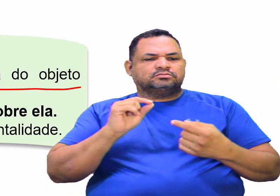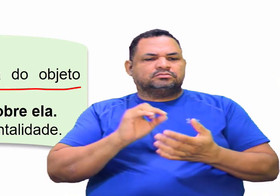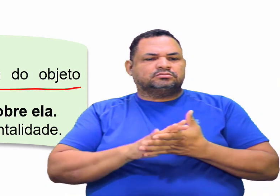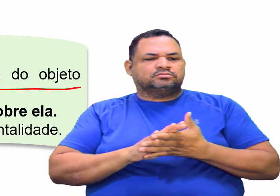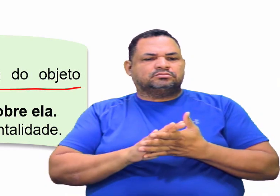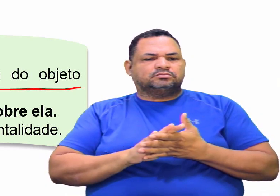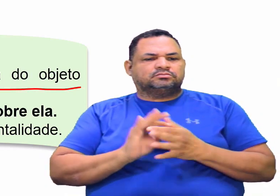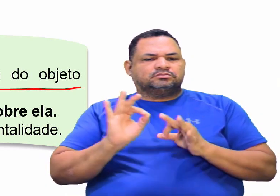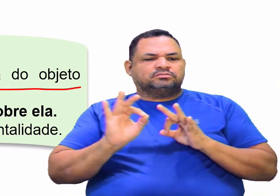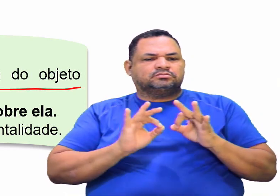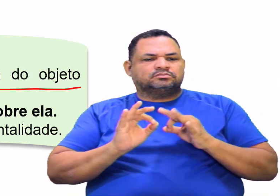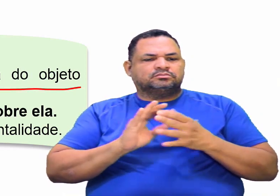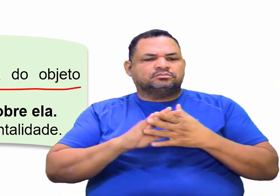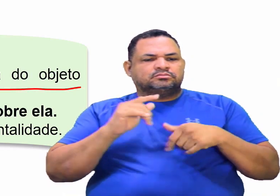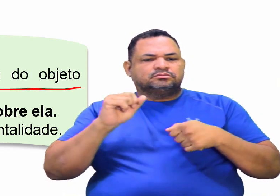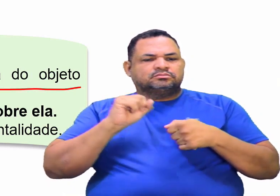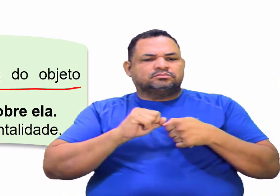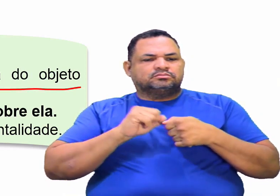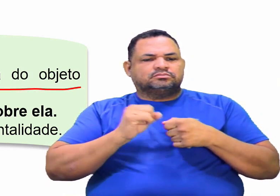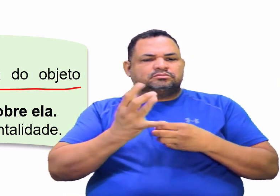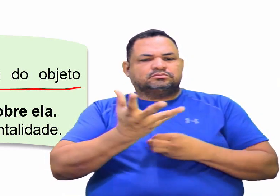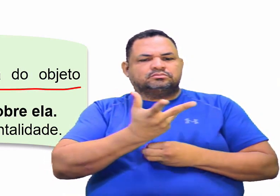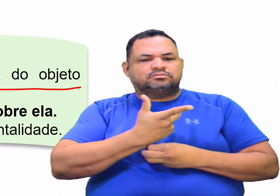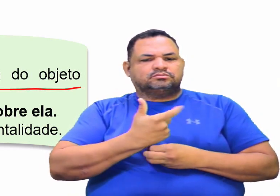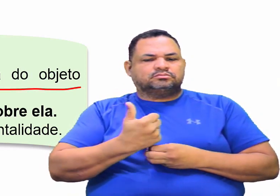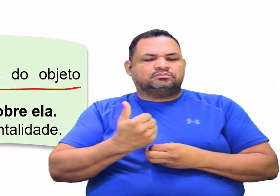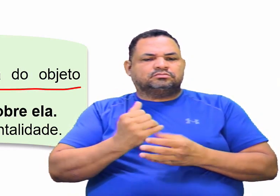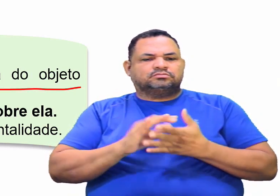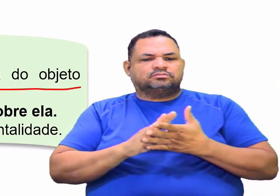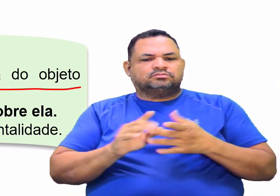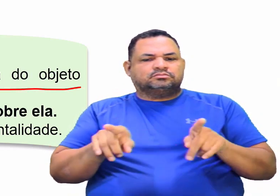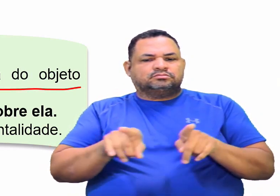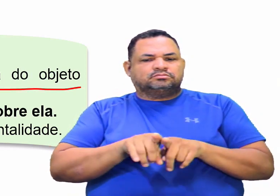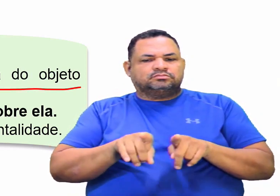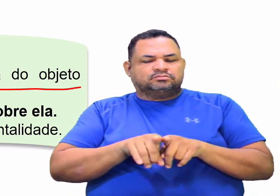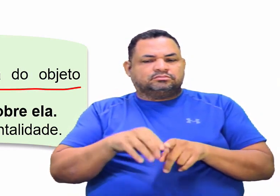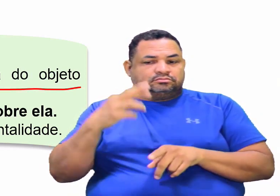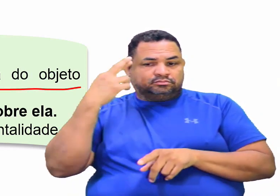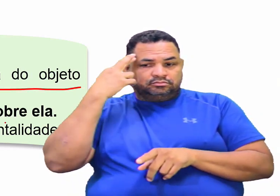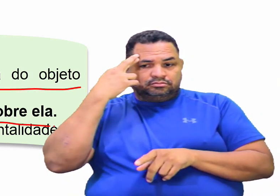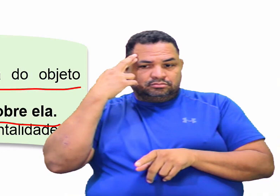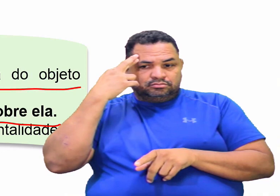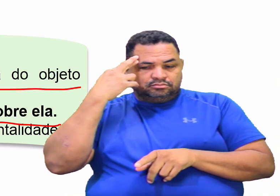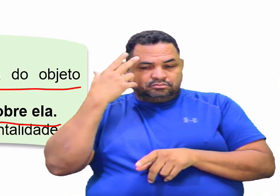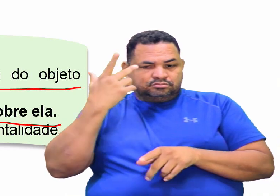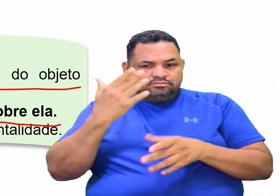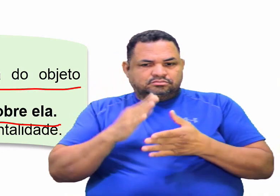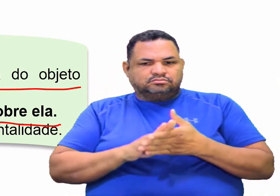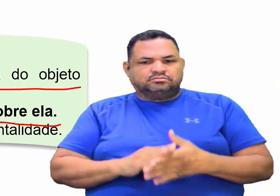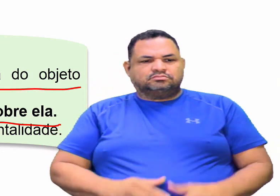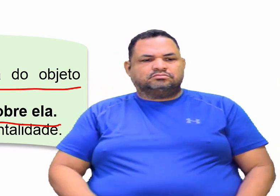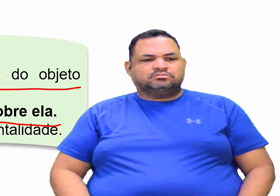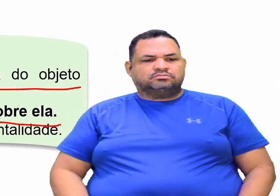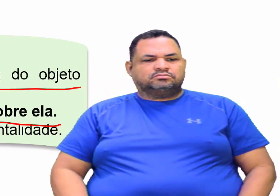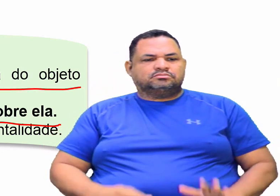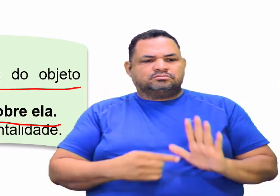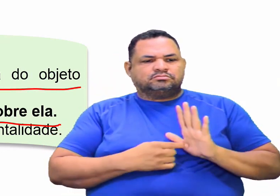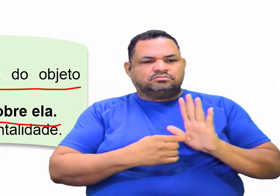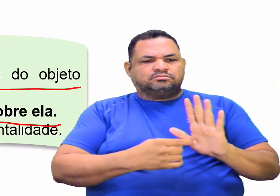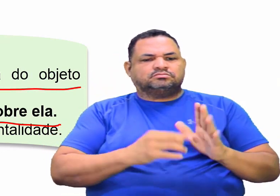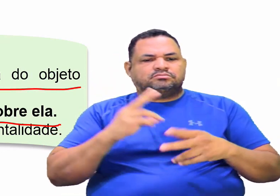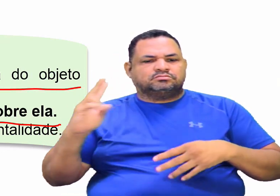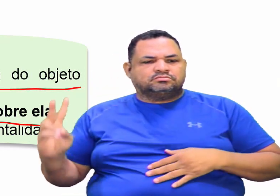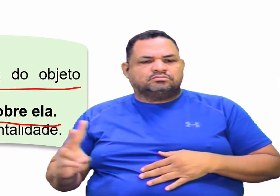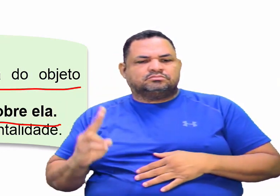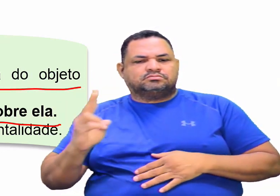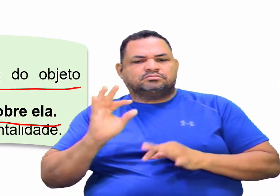da arte contemporânea é produzir arte e, ao mesmo tempo, refletir sobre ela. Trouxe